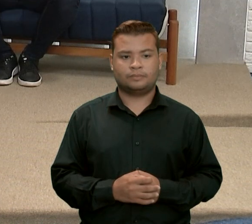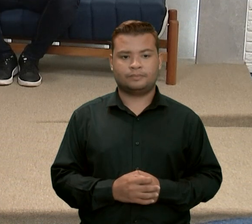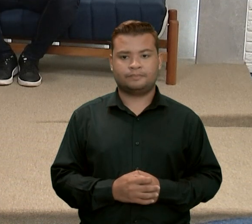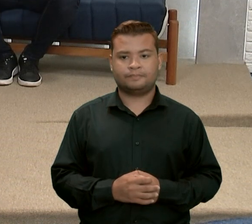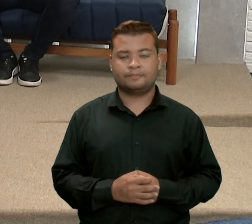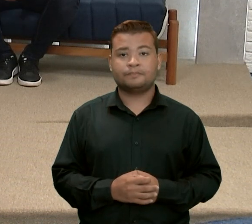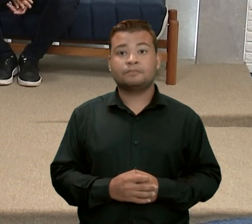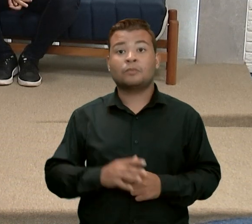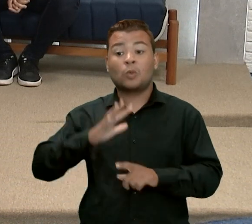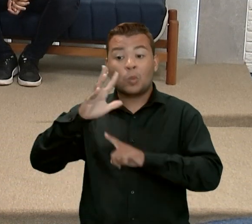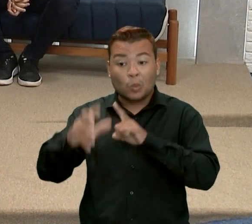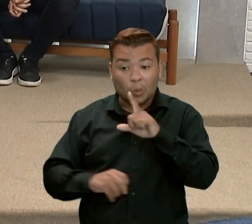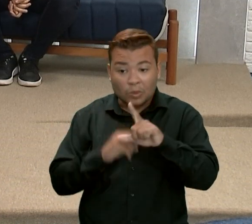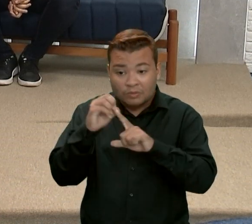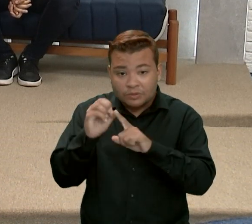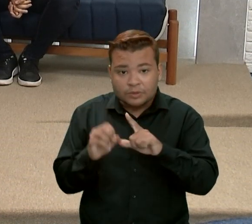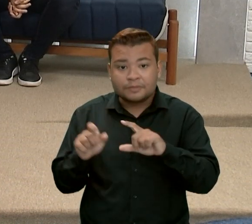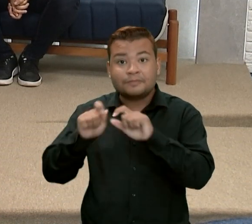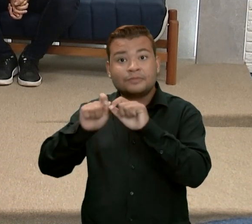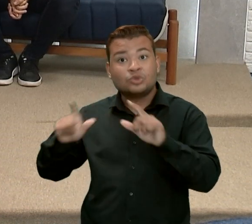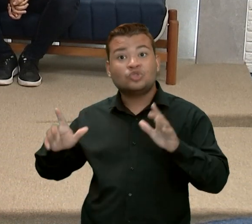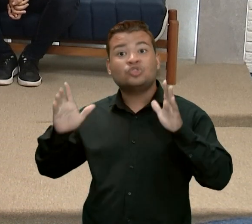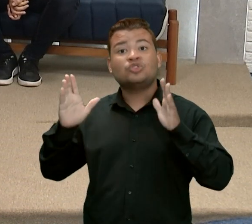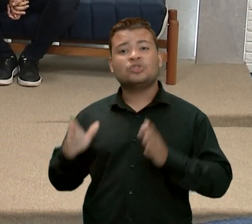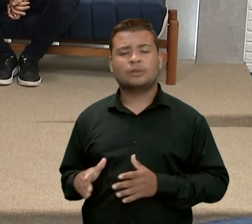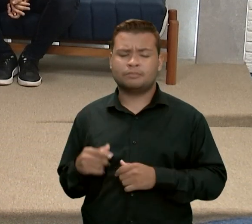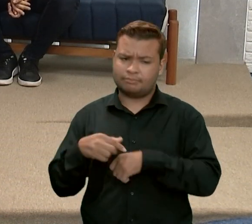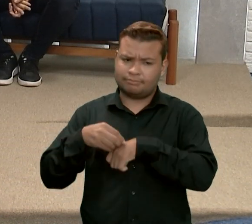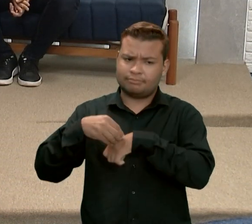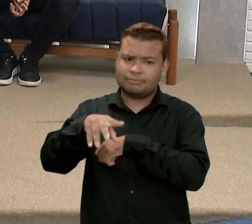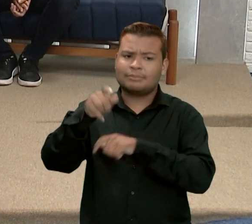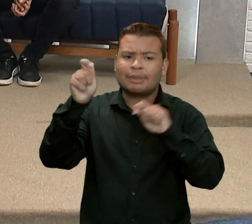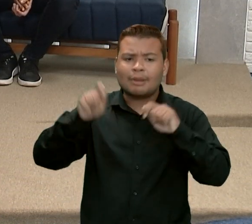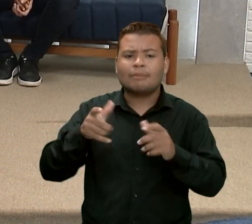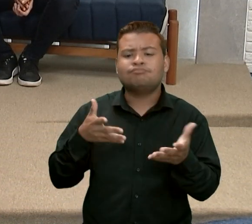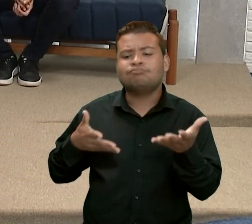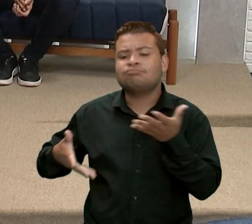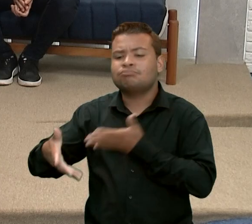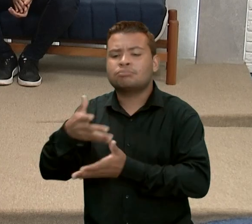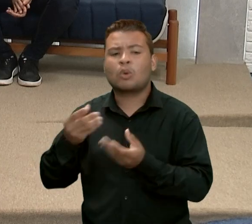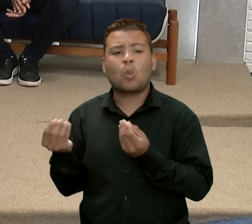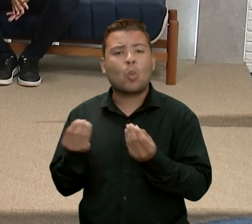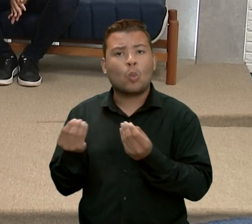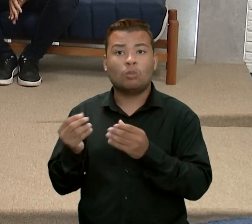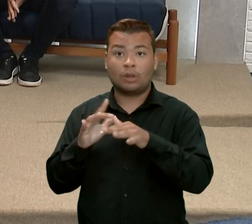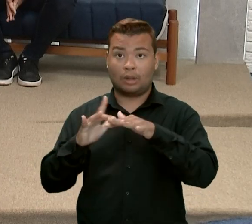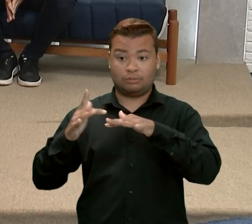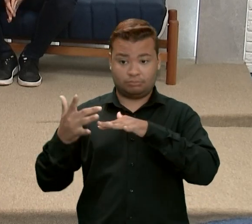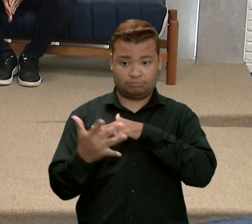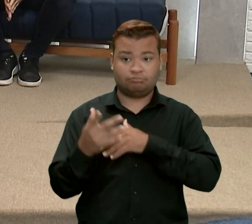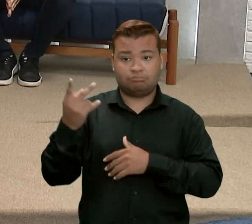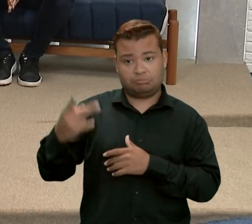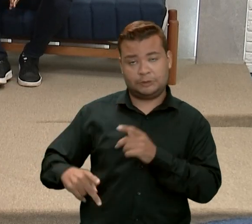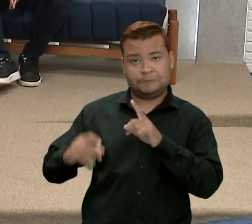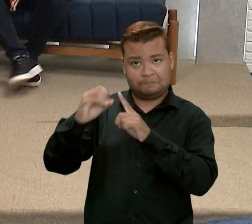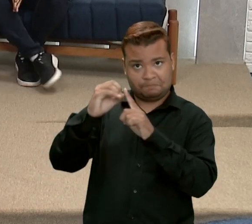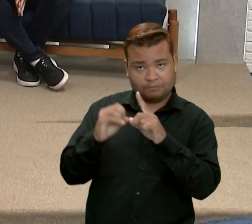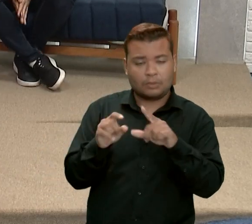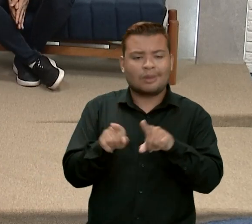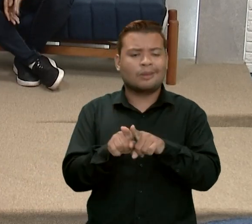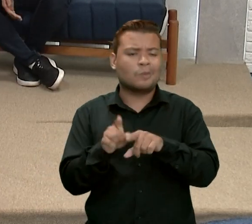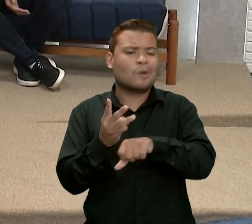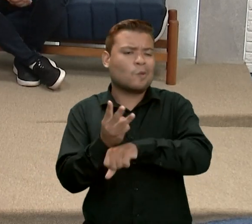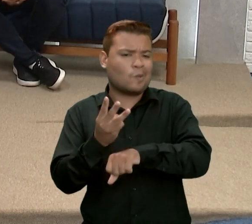Já estamos de volta com o Mundo UFG, lembrando que você pode interagir com a gente por meio das nossas redes sociais e também por meio do nosso